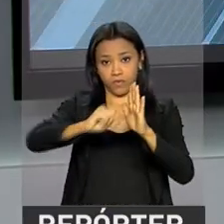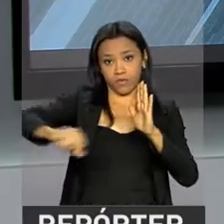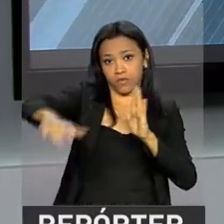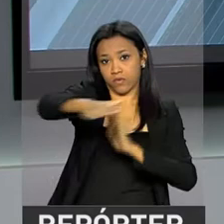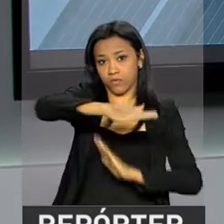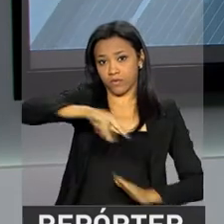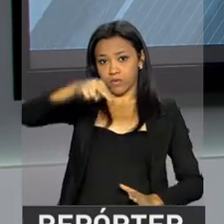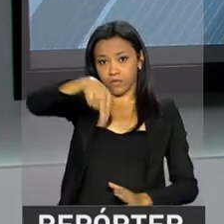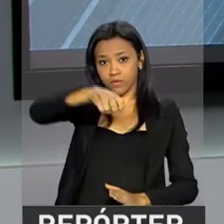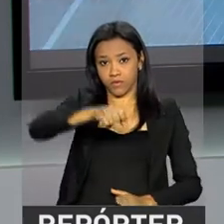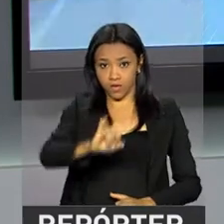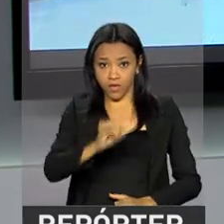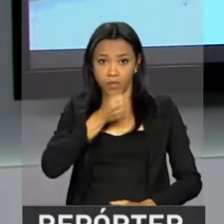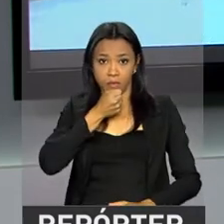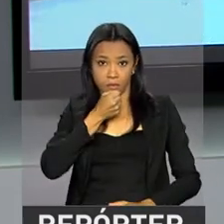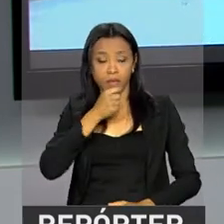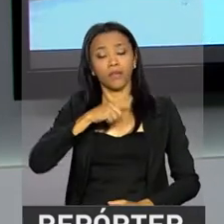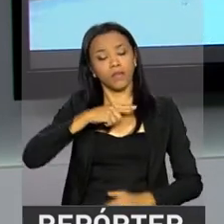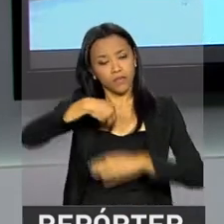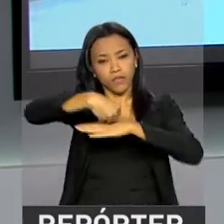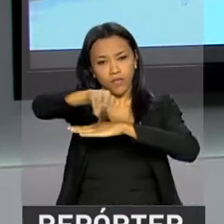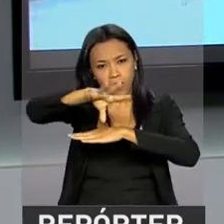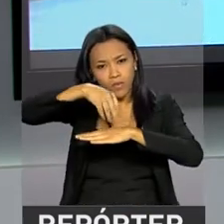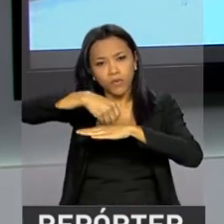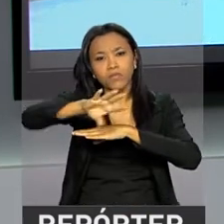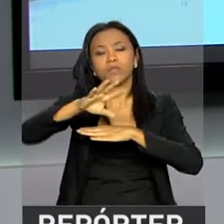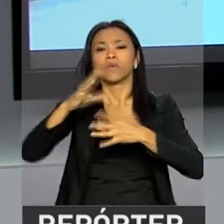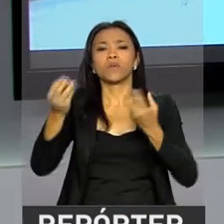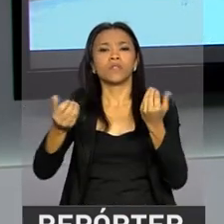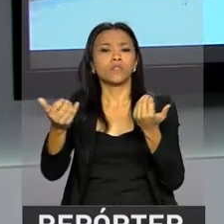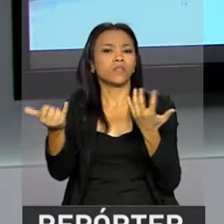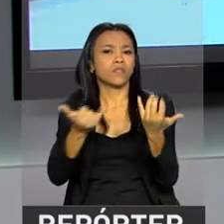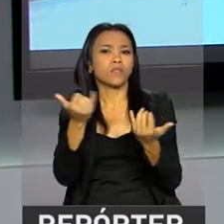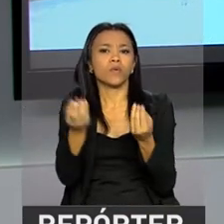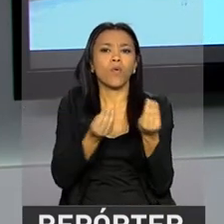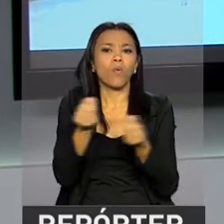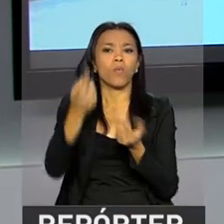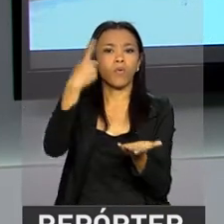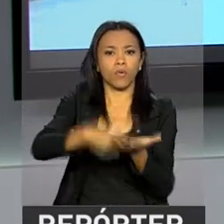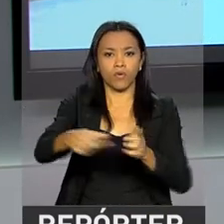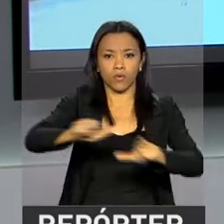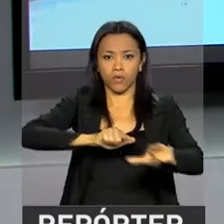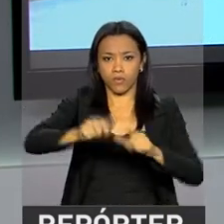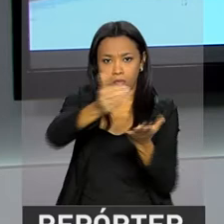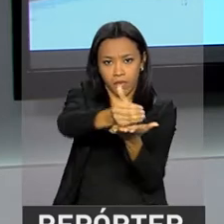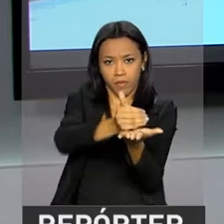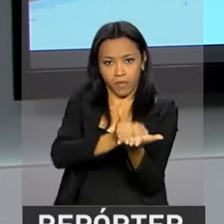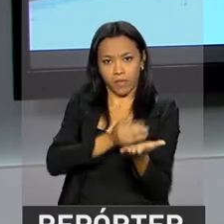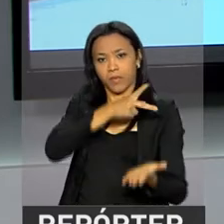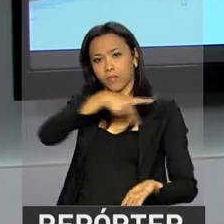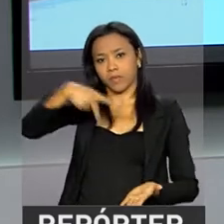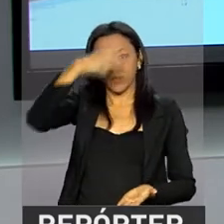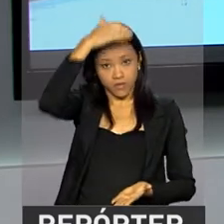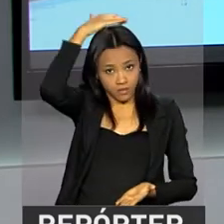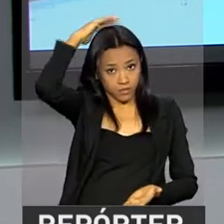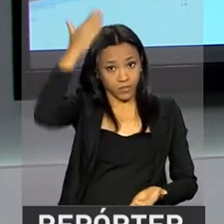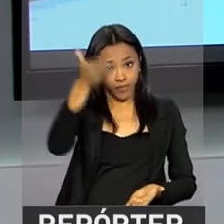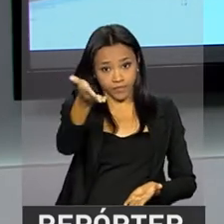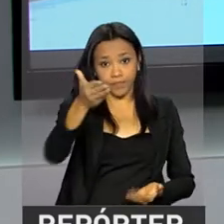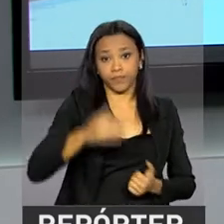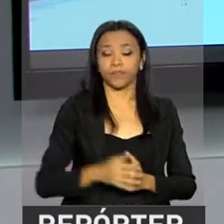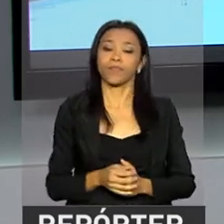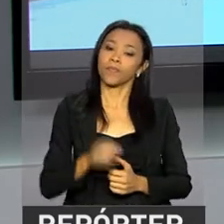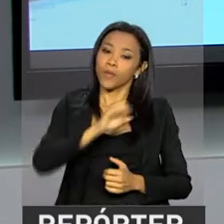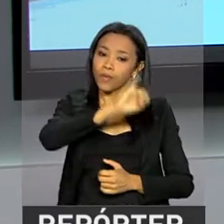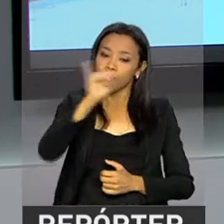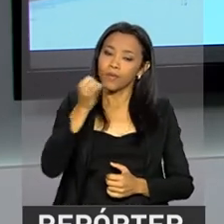está no Palácio do Planalto e tem as informações da agenda do presidente Michel Temer para hoje. É com você, Ney. Olá, Carol.